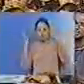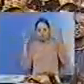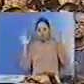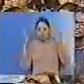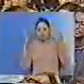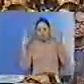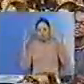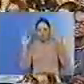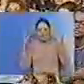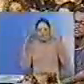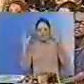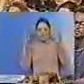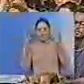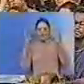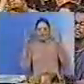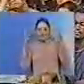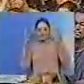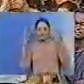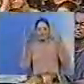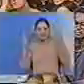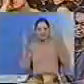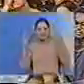Uma galinha daquela, quando tem um pintinho,